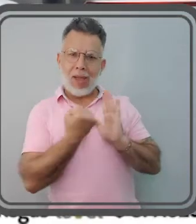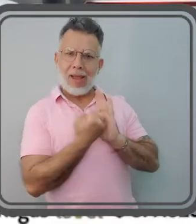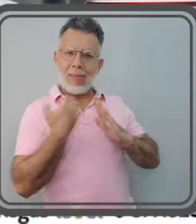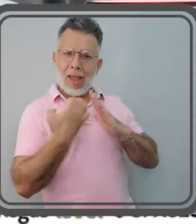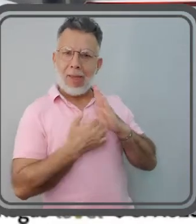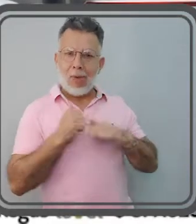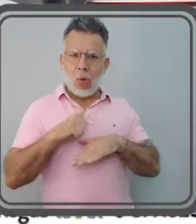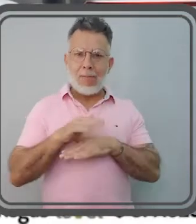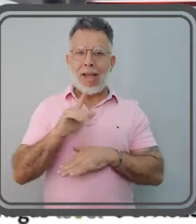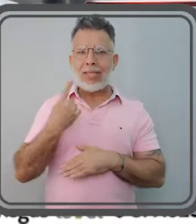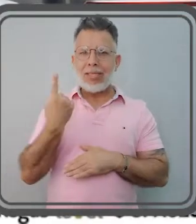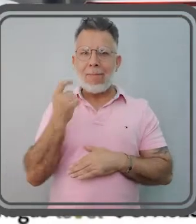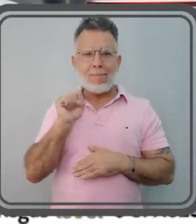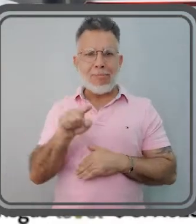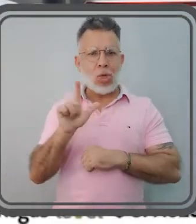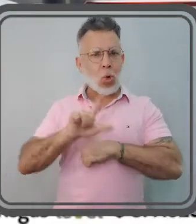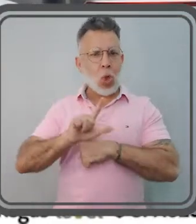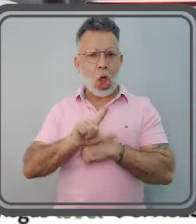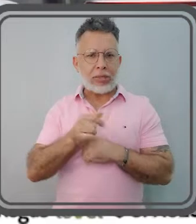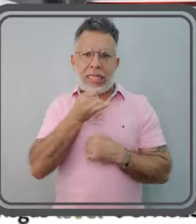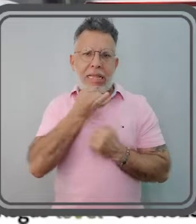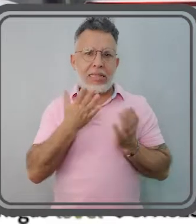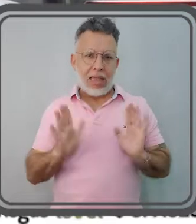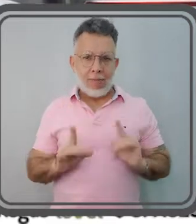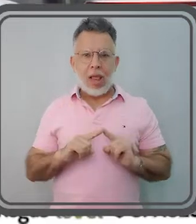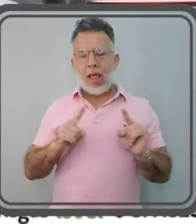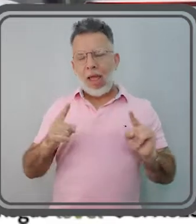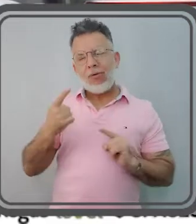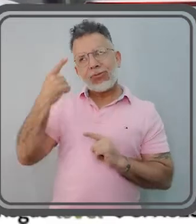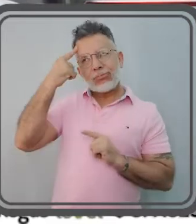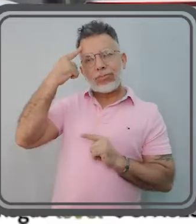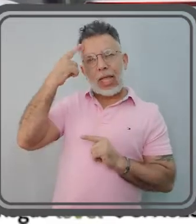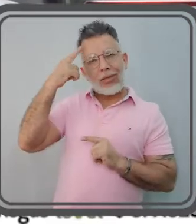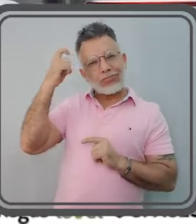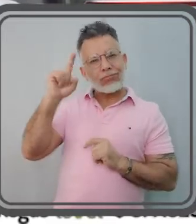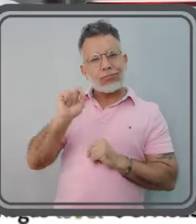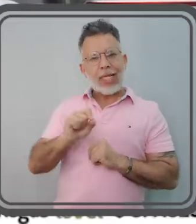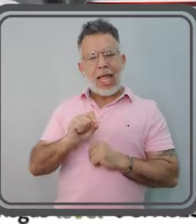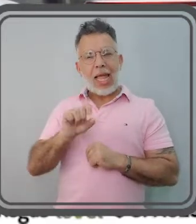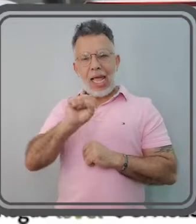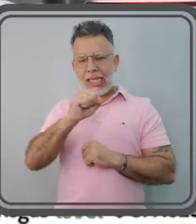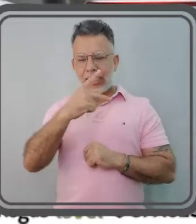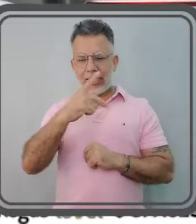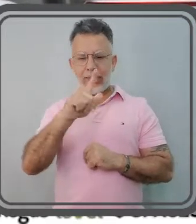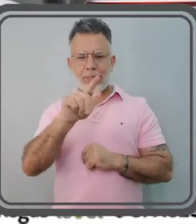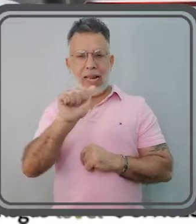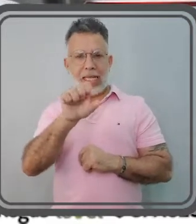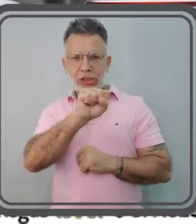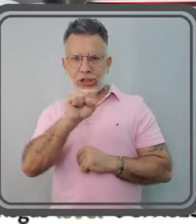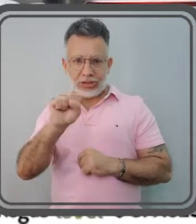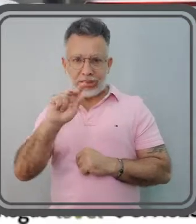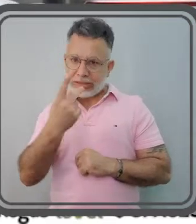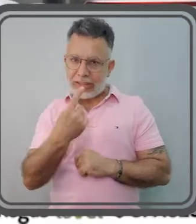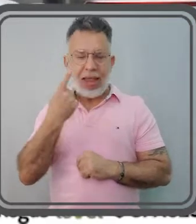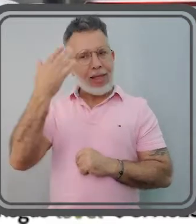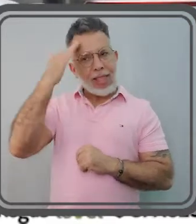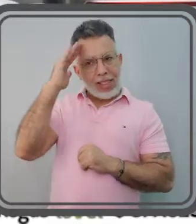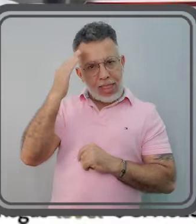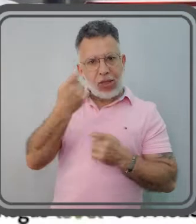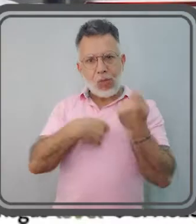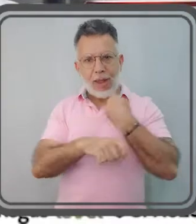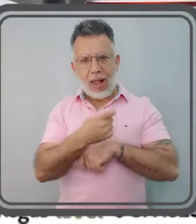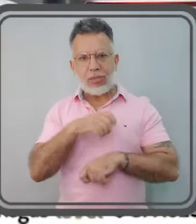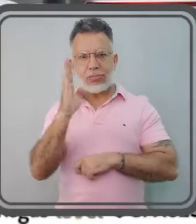desenhamos a Splash, entendendo o mercado brasileiro e entendendo também, né, buscando um pouco do conhecimento que eu tive com várias